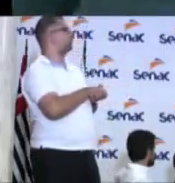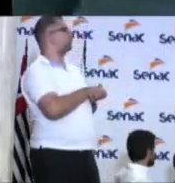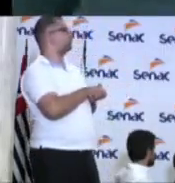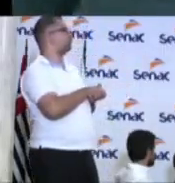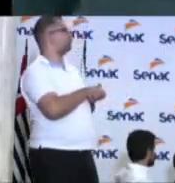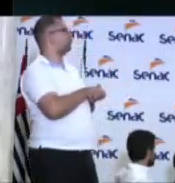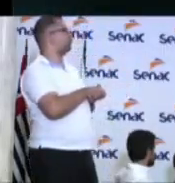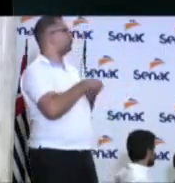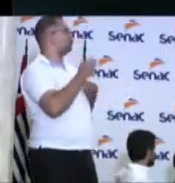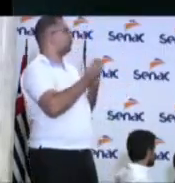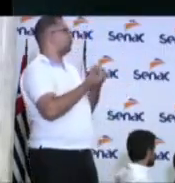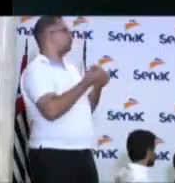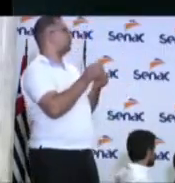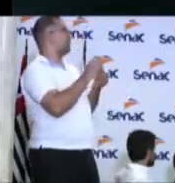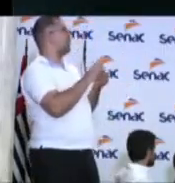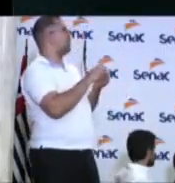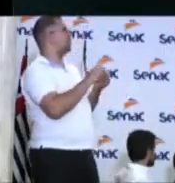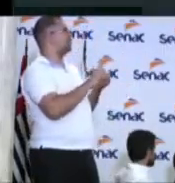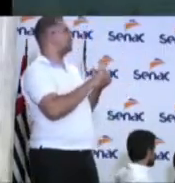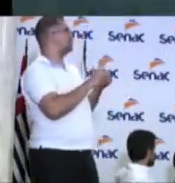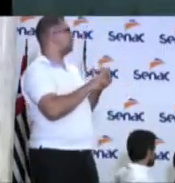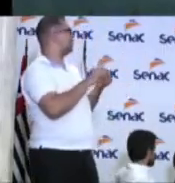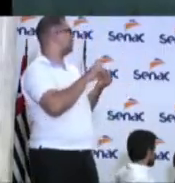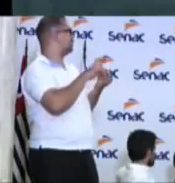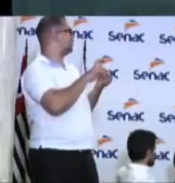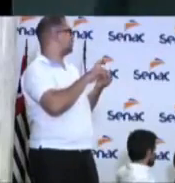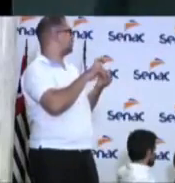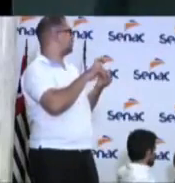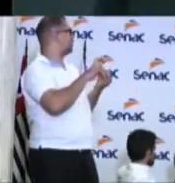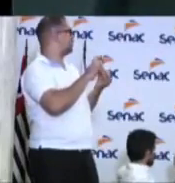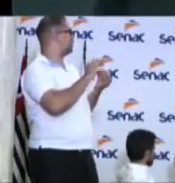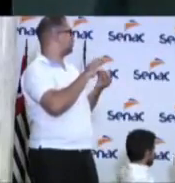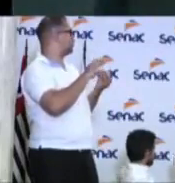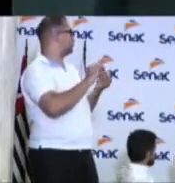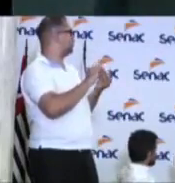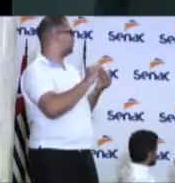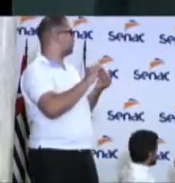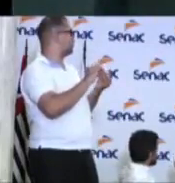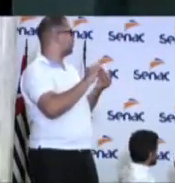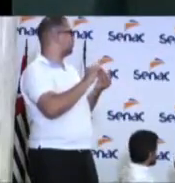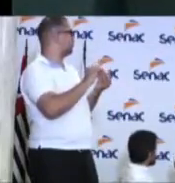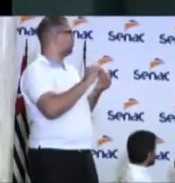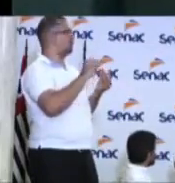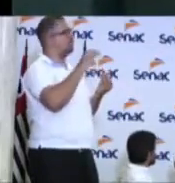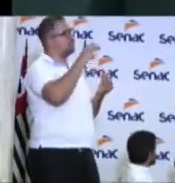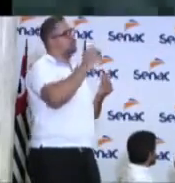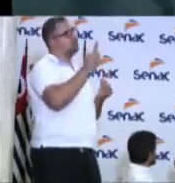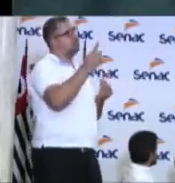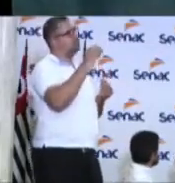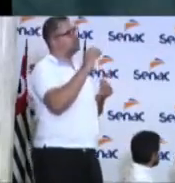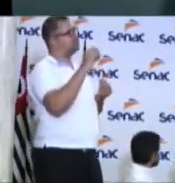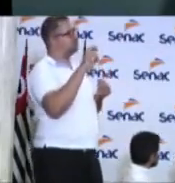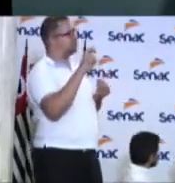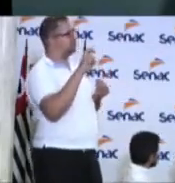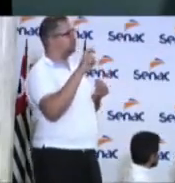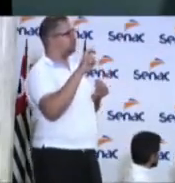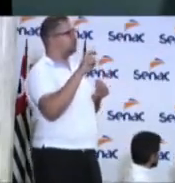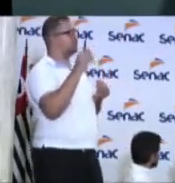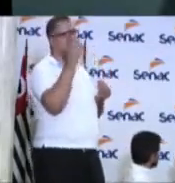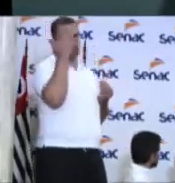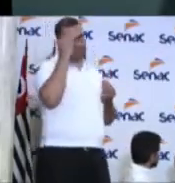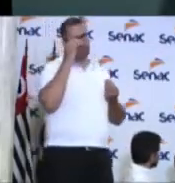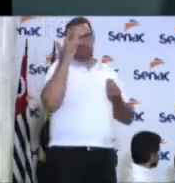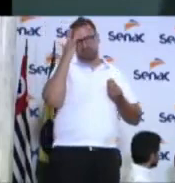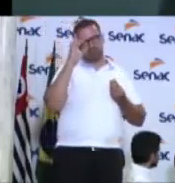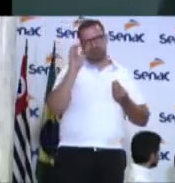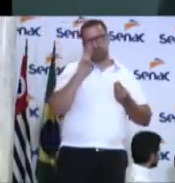E como é que ela chama? 5. 5? É, 0105. Mas você não sabe o nome dela, não perguntou? Nem o